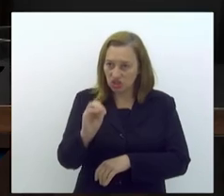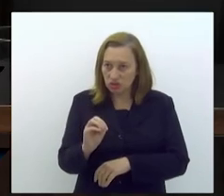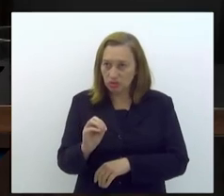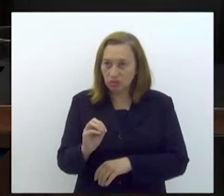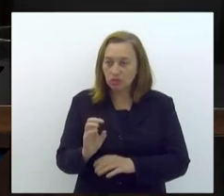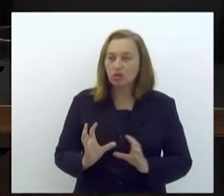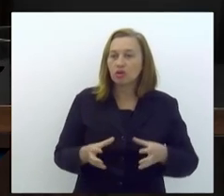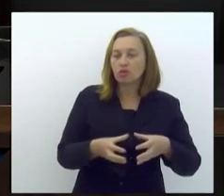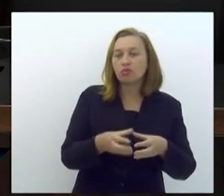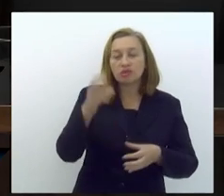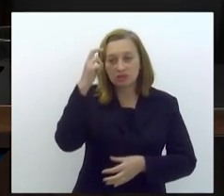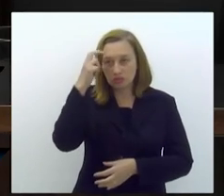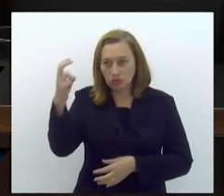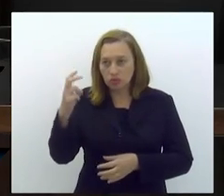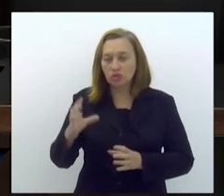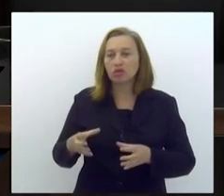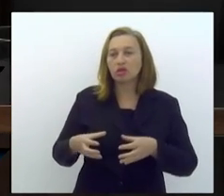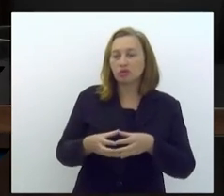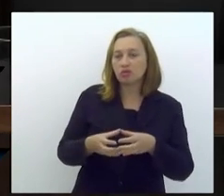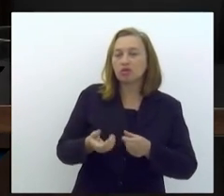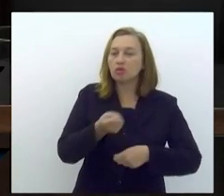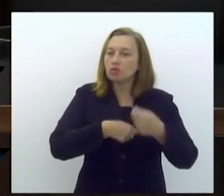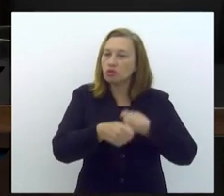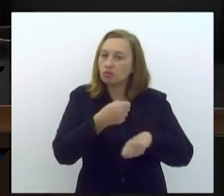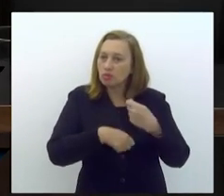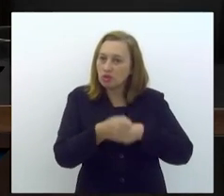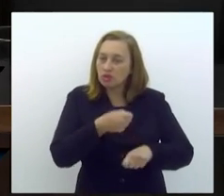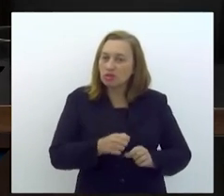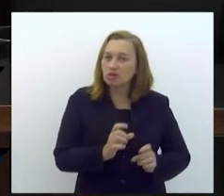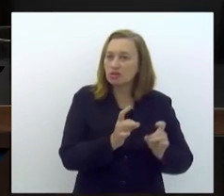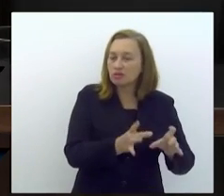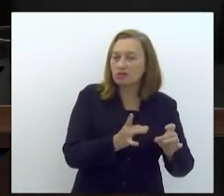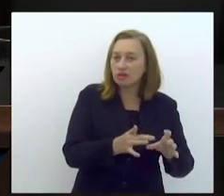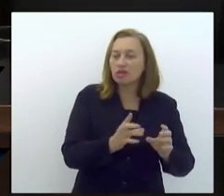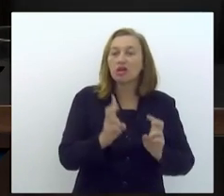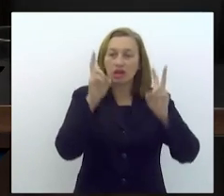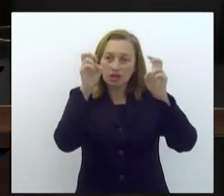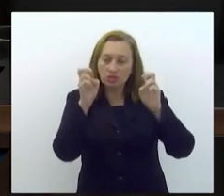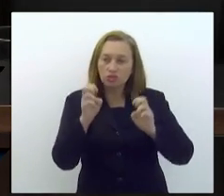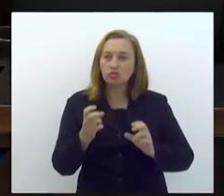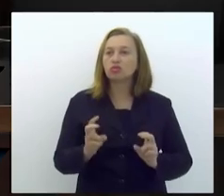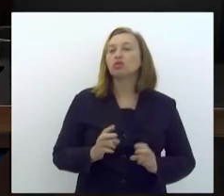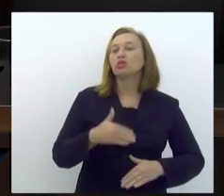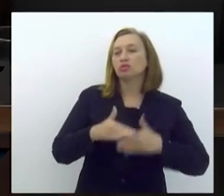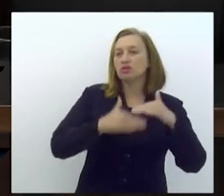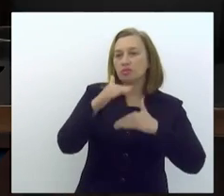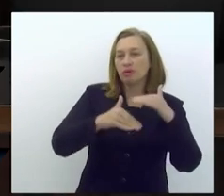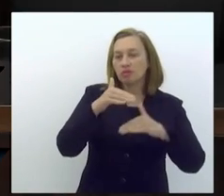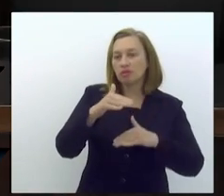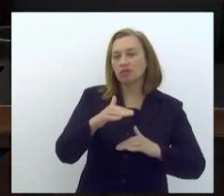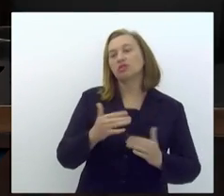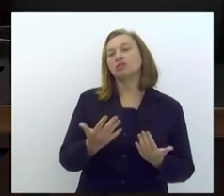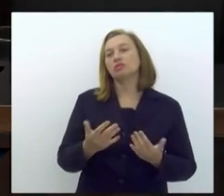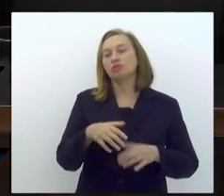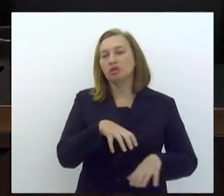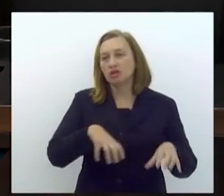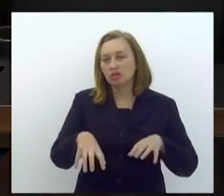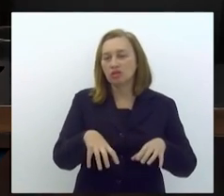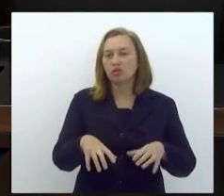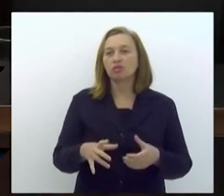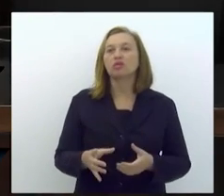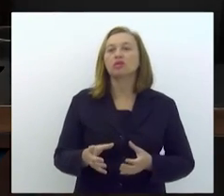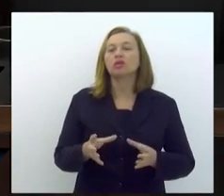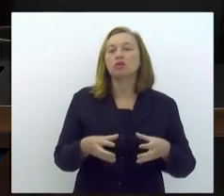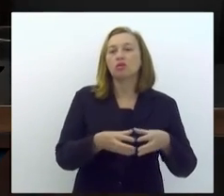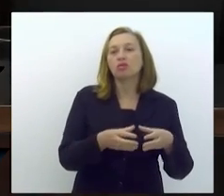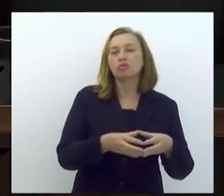as comissões de Cultura economia indústria começa assuntos municipais e desenvolvimento Regional para emitir parecer pela comissão